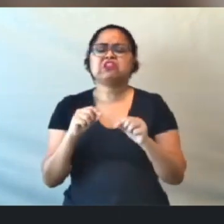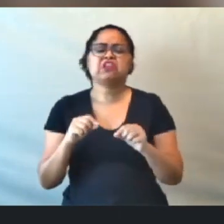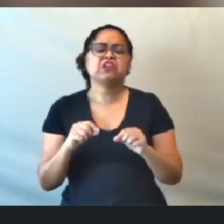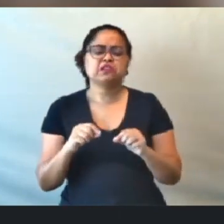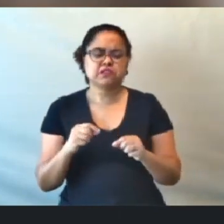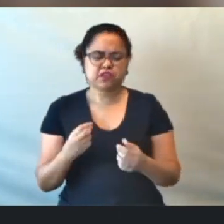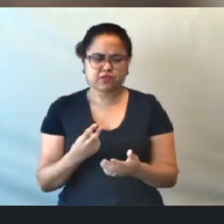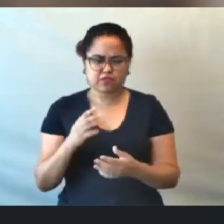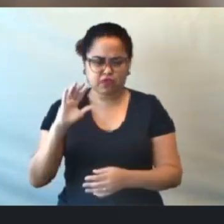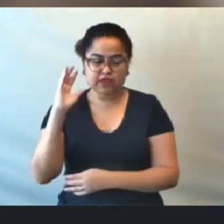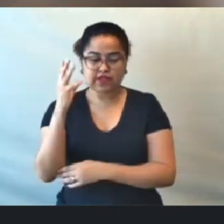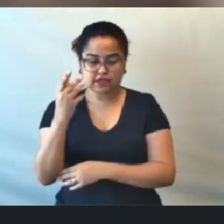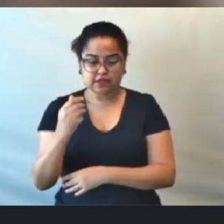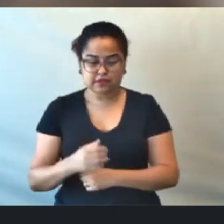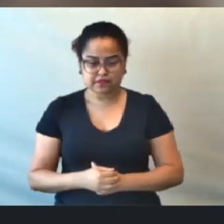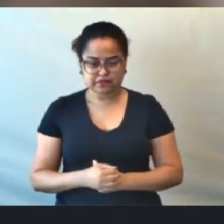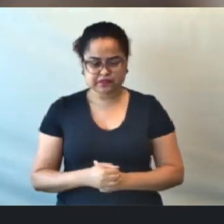sendo,